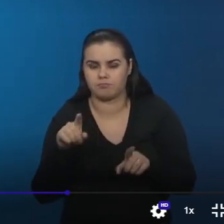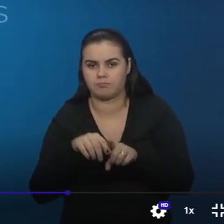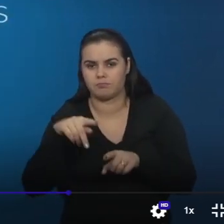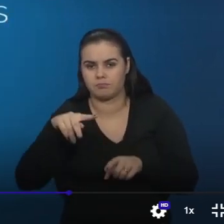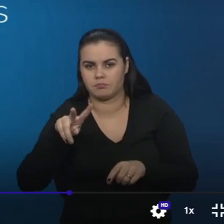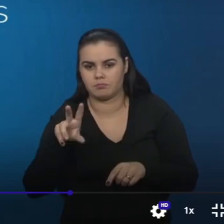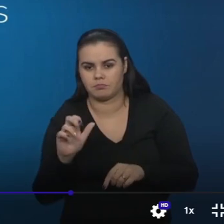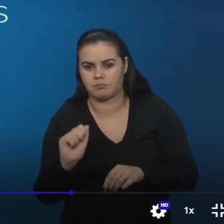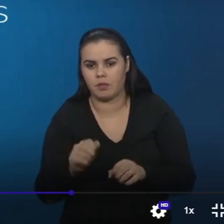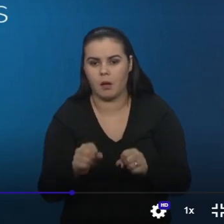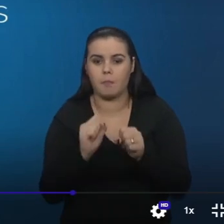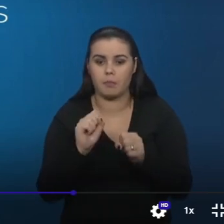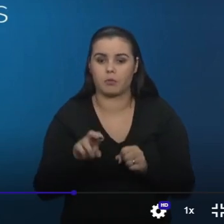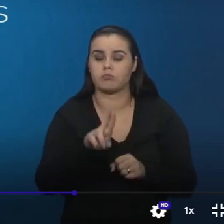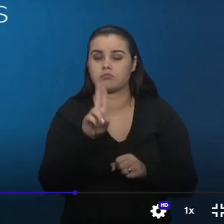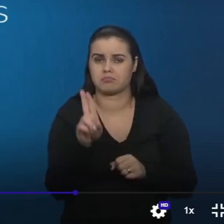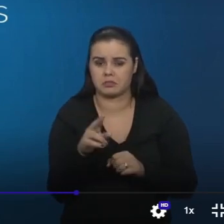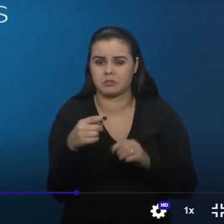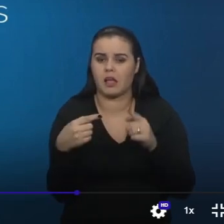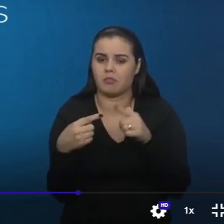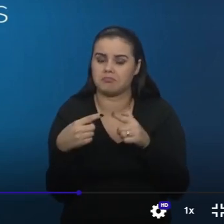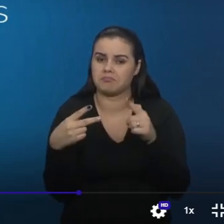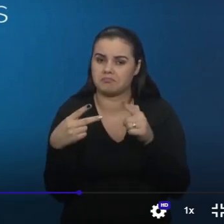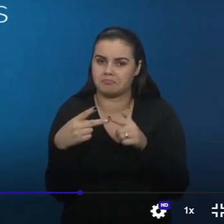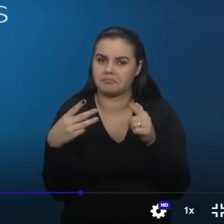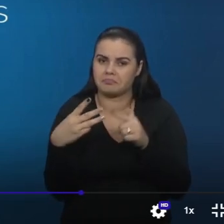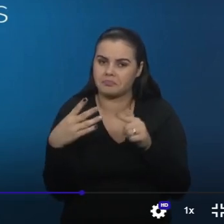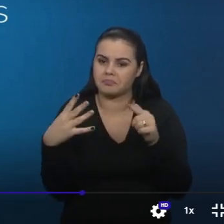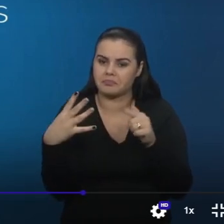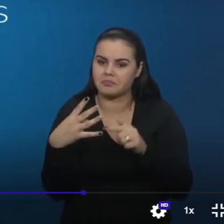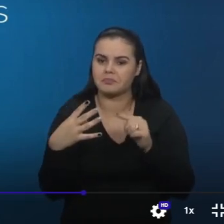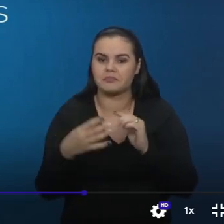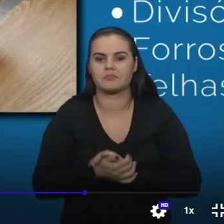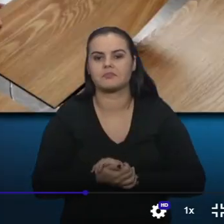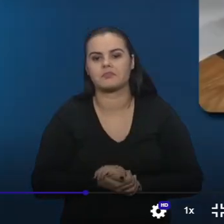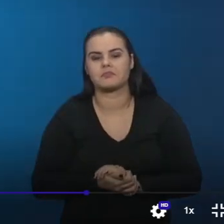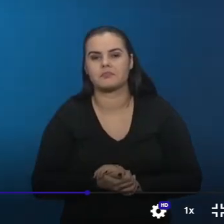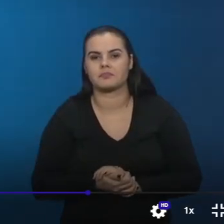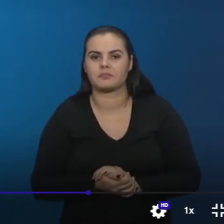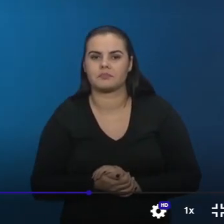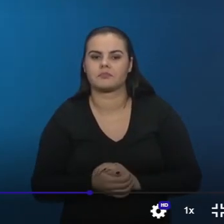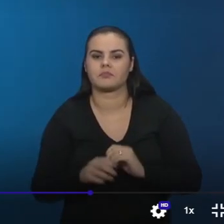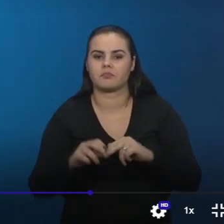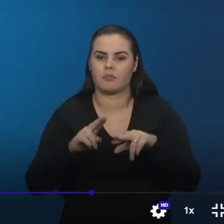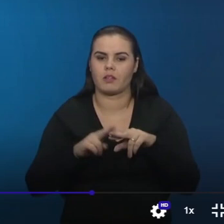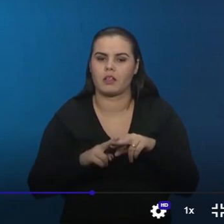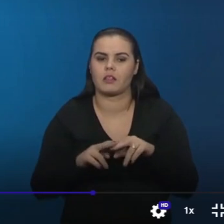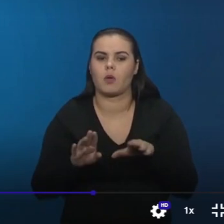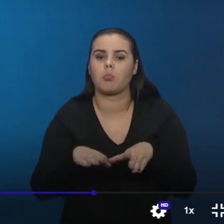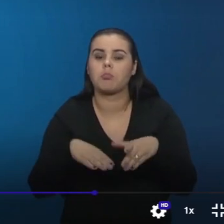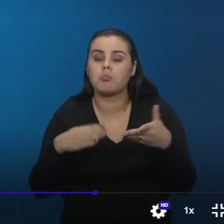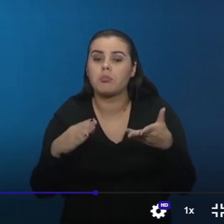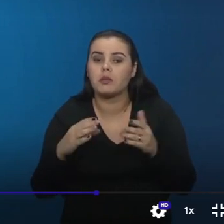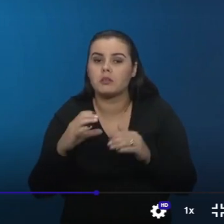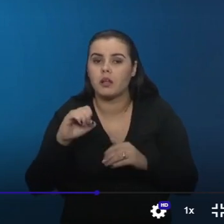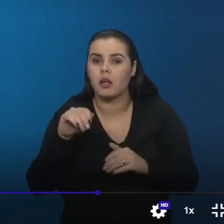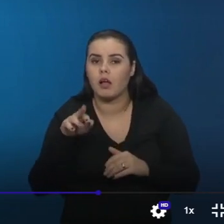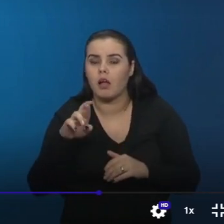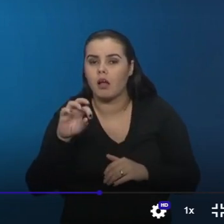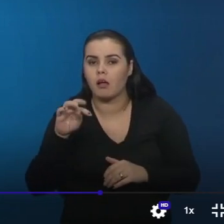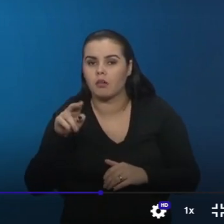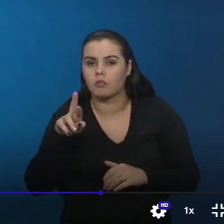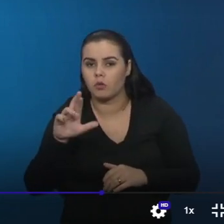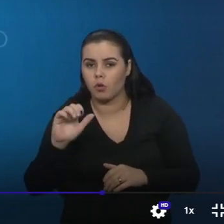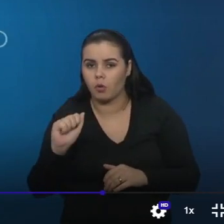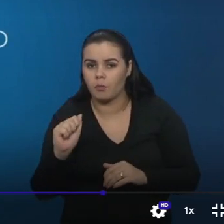podem ser aplicados em esquadrias, divisórias, forros e telhas. Para os casos de fechamento ou cobertura transparente,